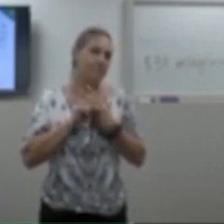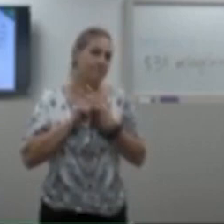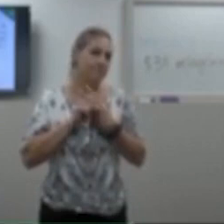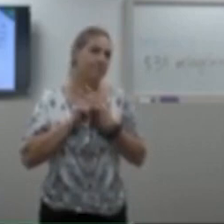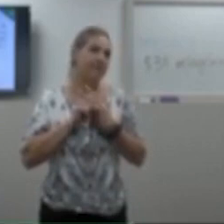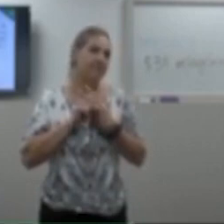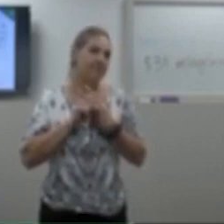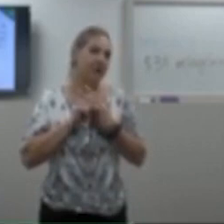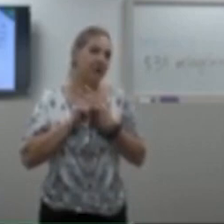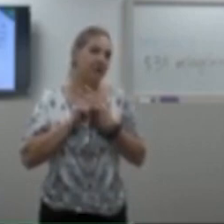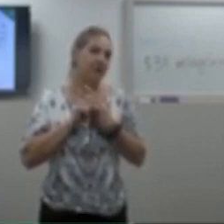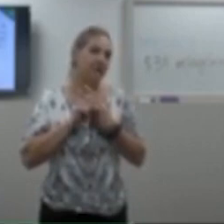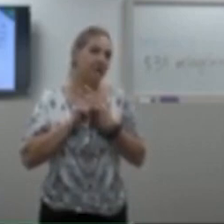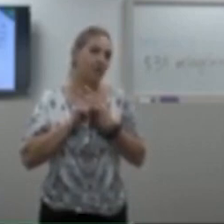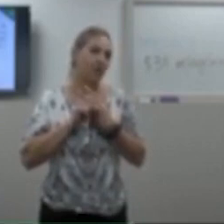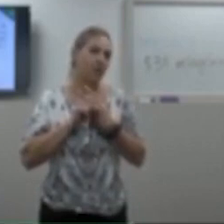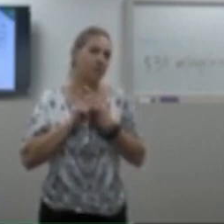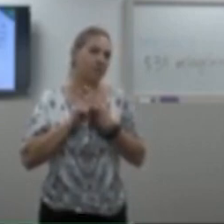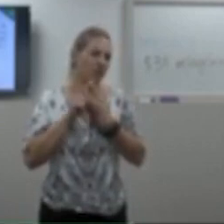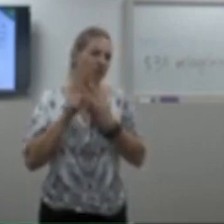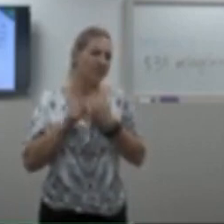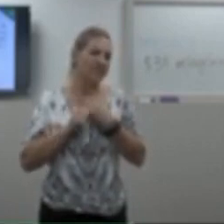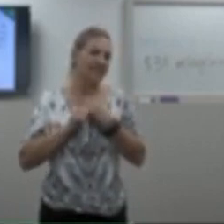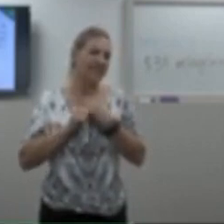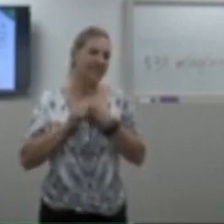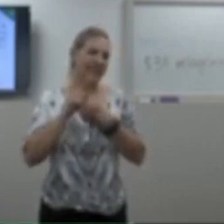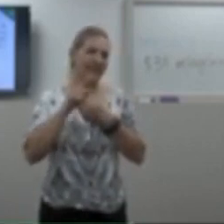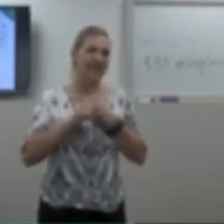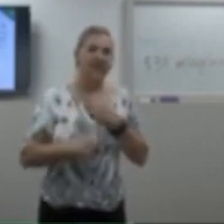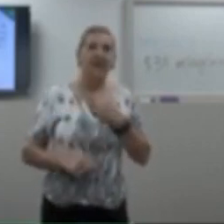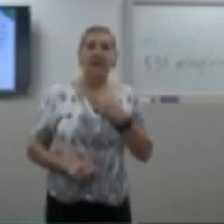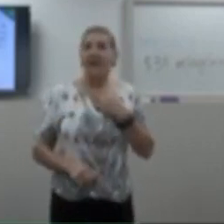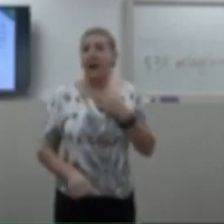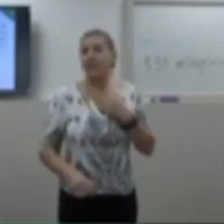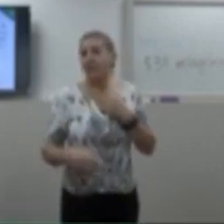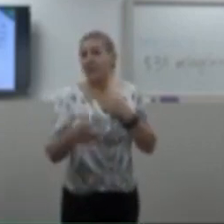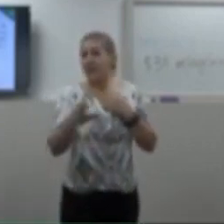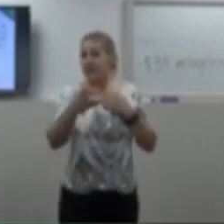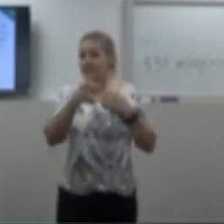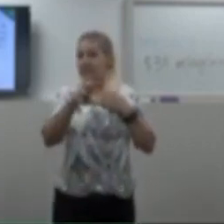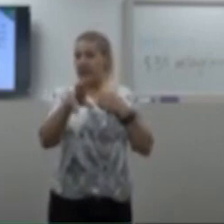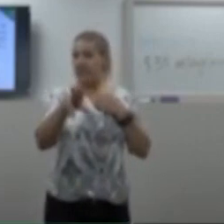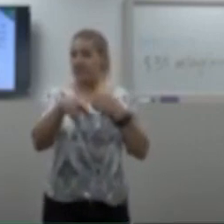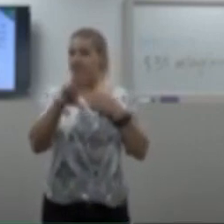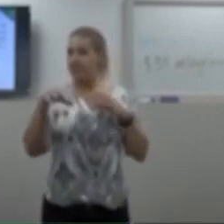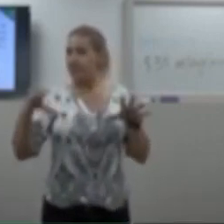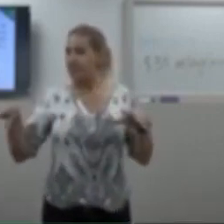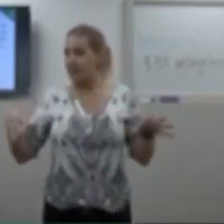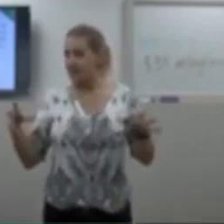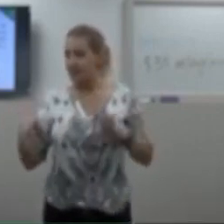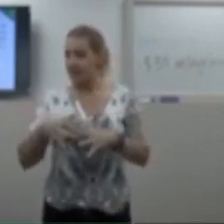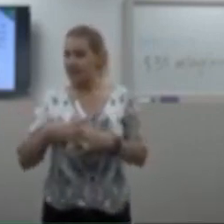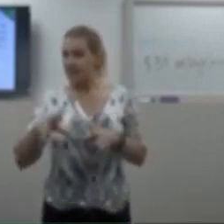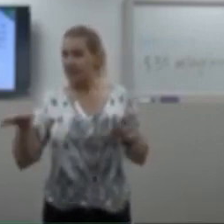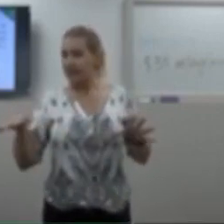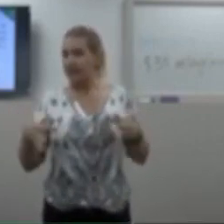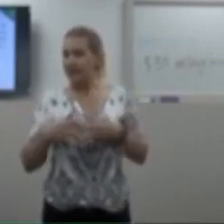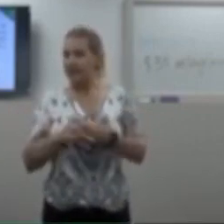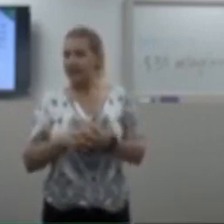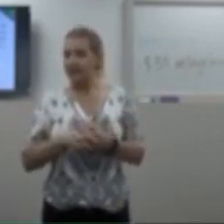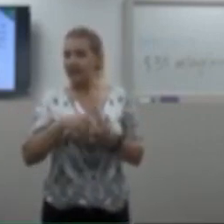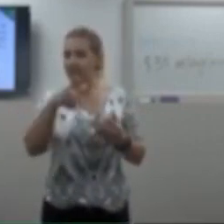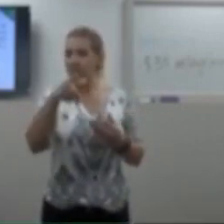4. Pesada. Ou não? Boa de fazer, né? Aproveita, quem sabe,